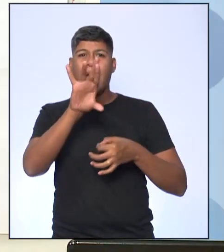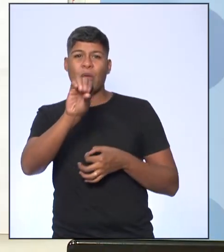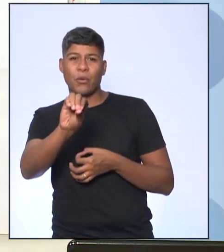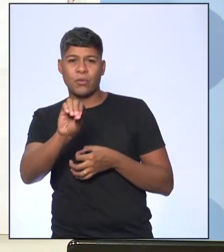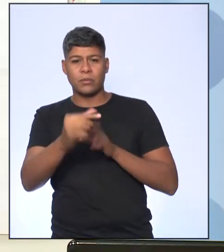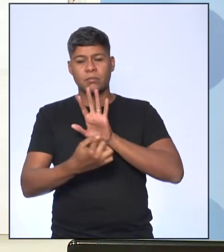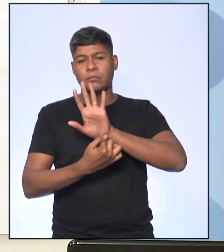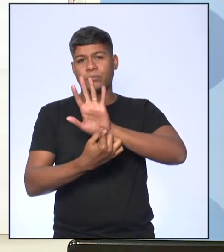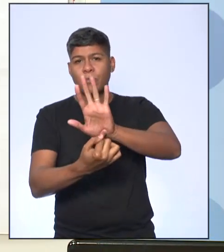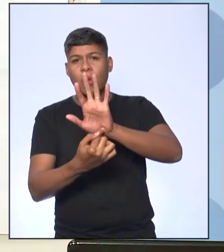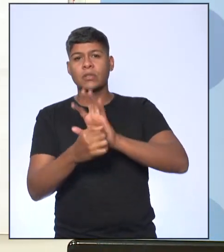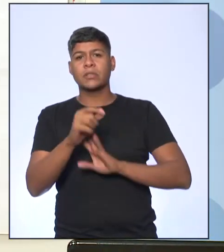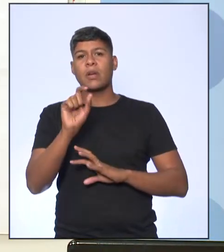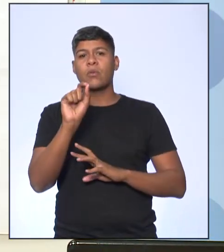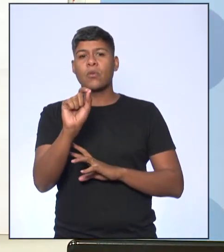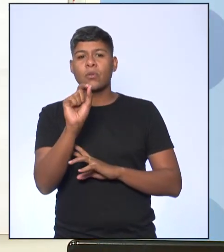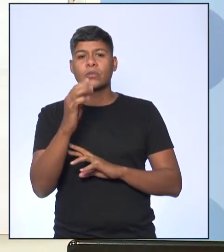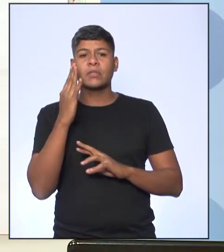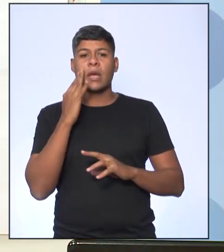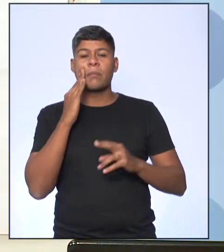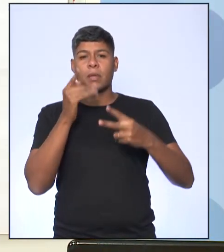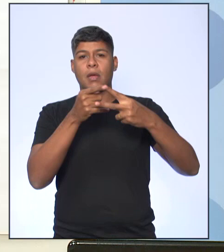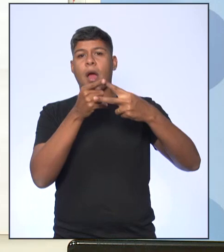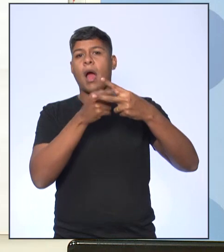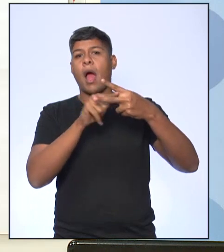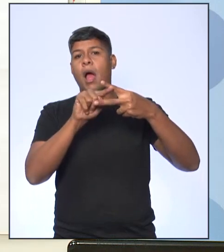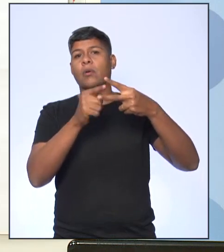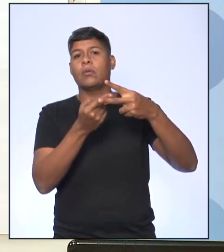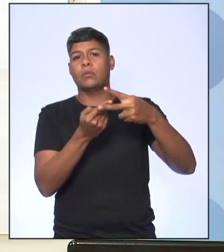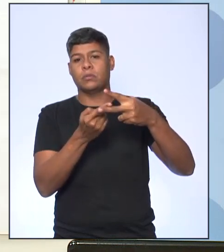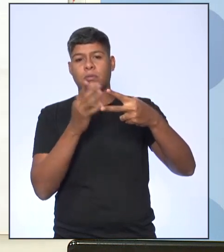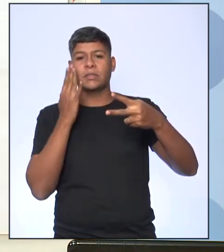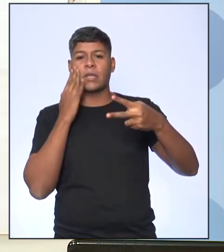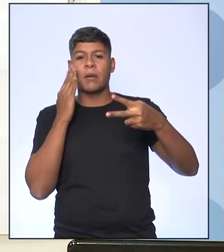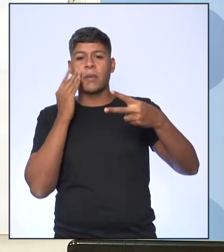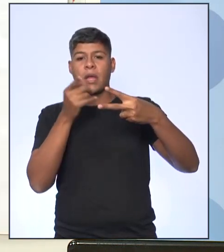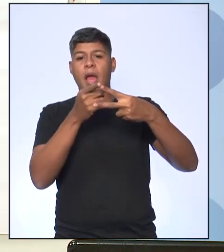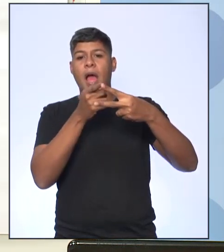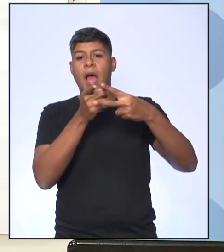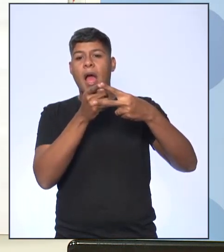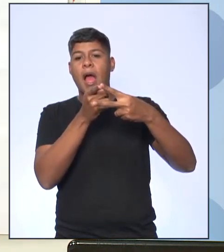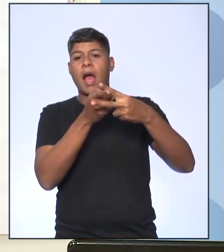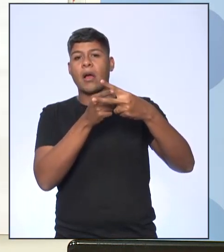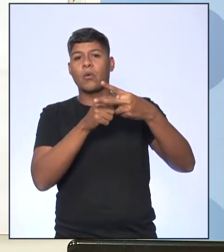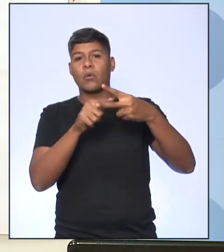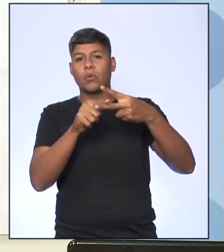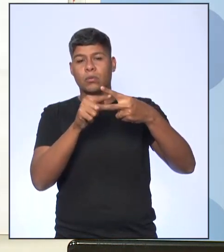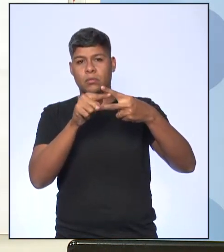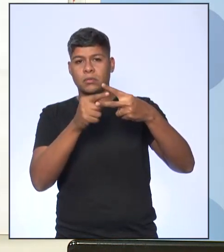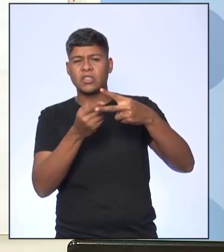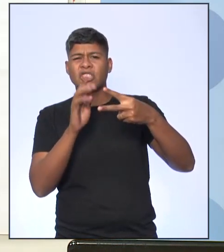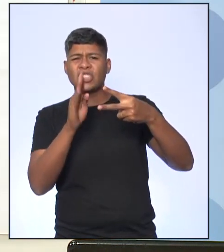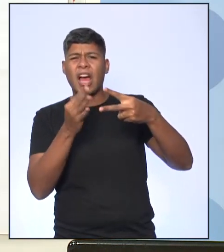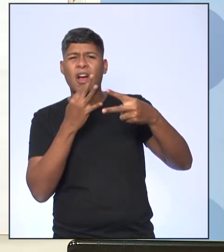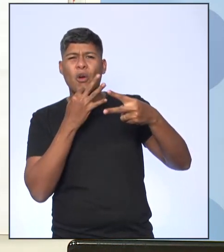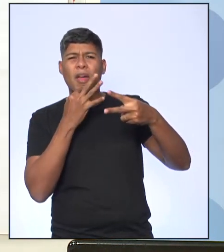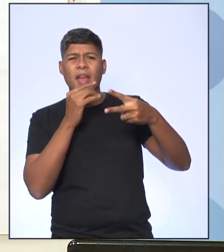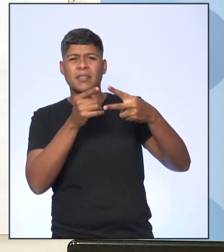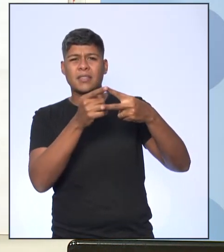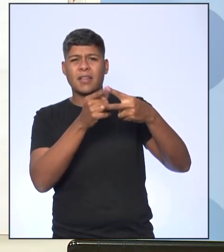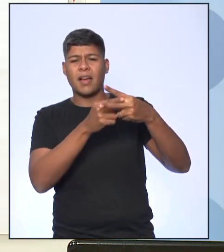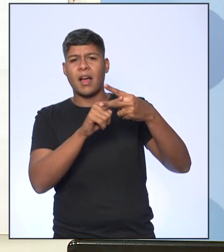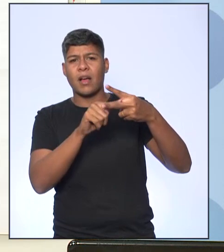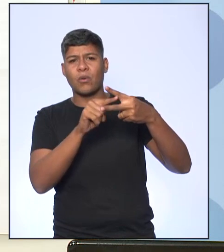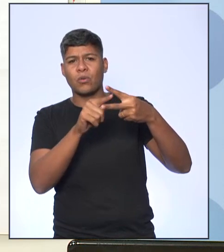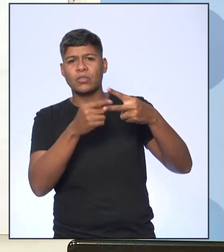vocês nada mais é do que um ângulo. Ou seja, o ângulo que forma aqui. Mas eu já conheço um ângulo. Eu